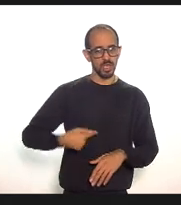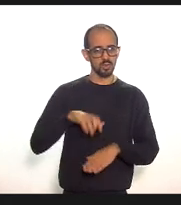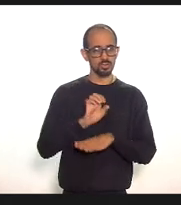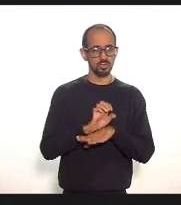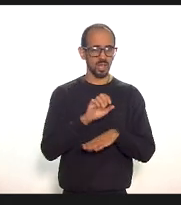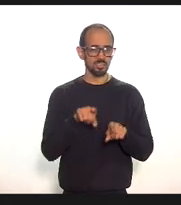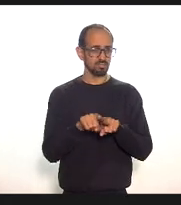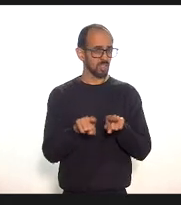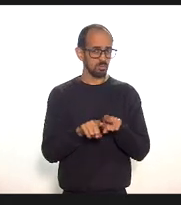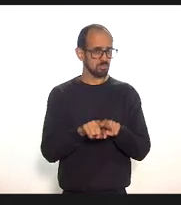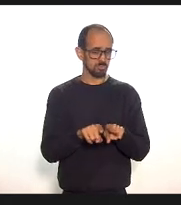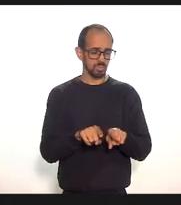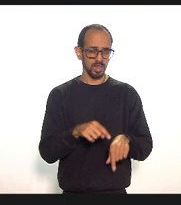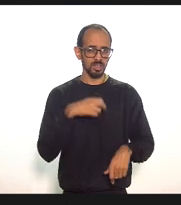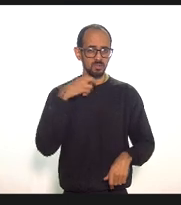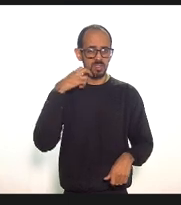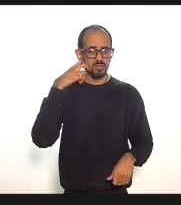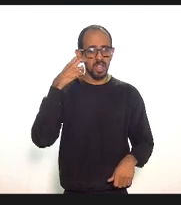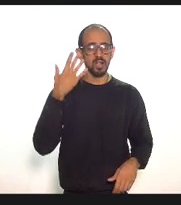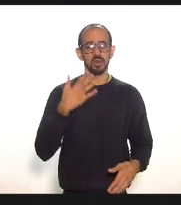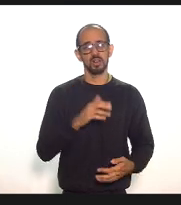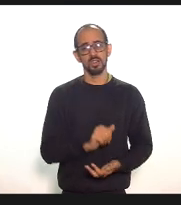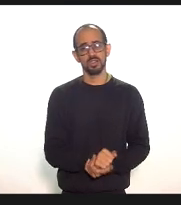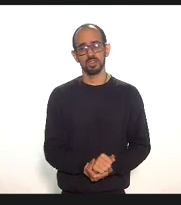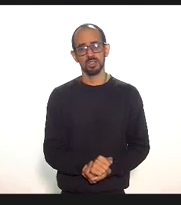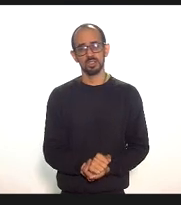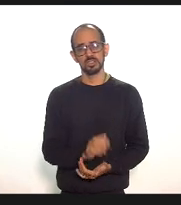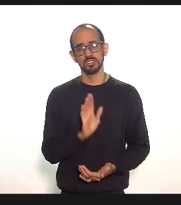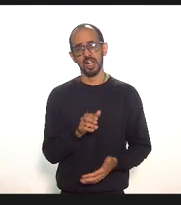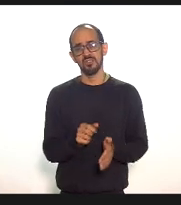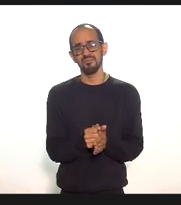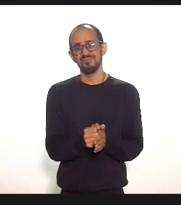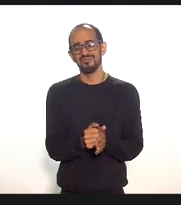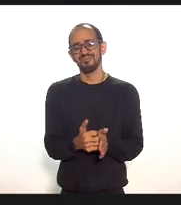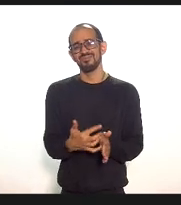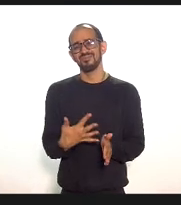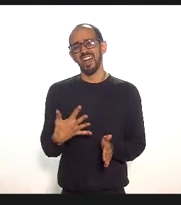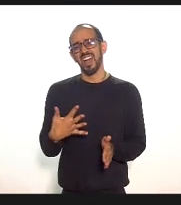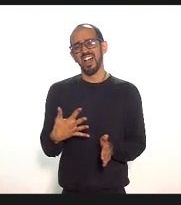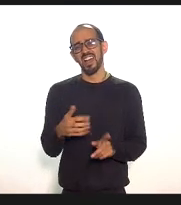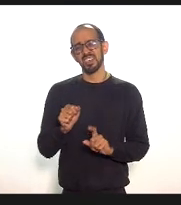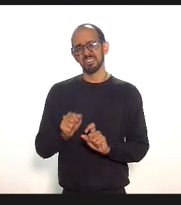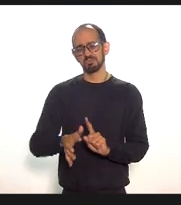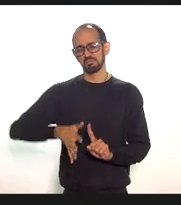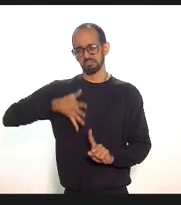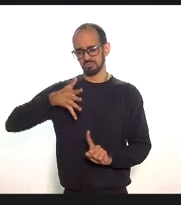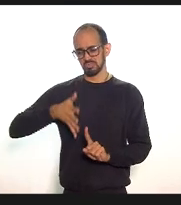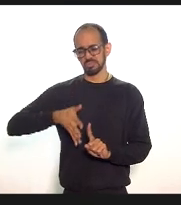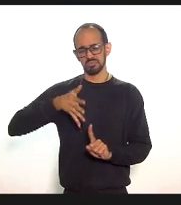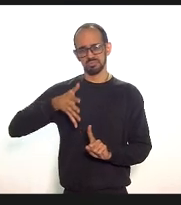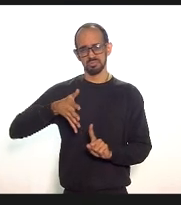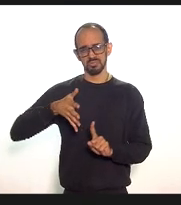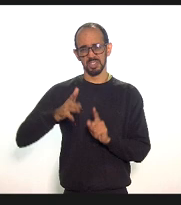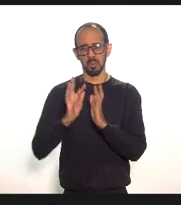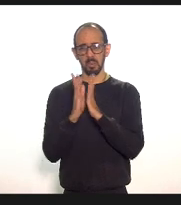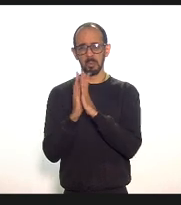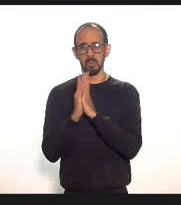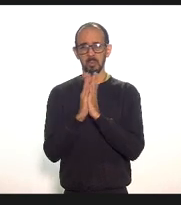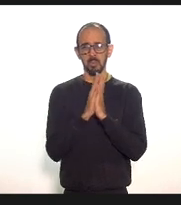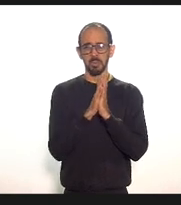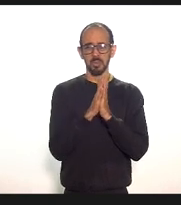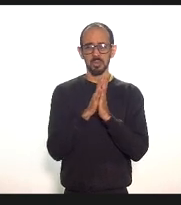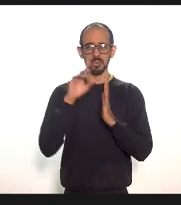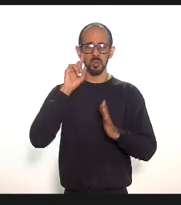envergonhando. Já são várias atividades com aglomeração. A gente recebe, todo dia recebe